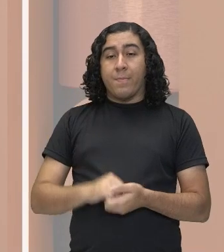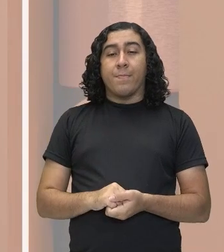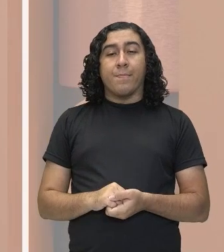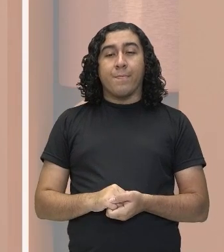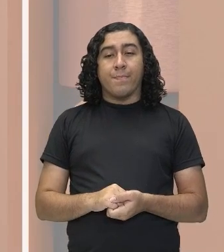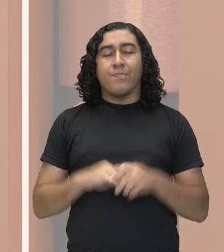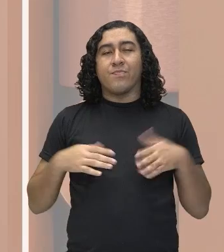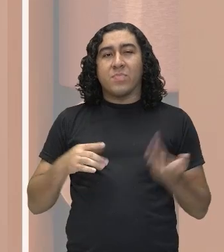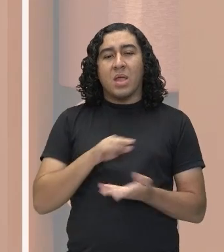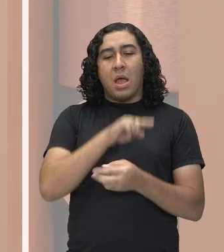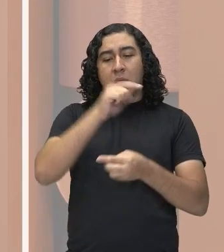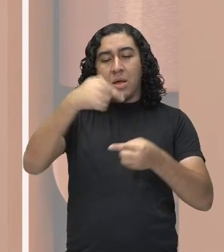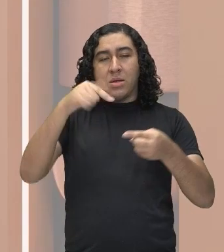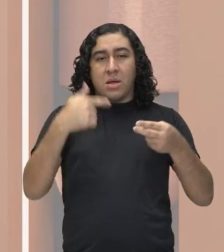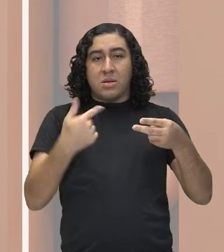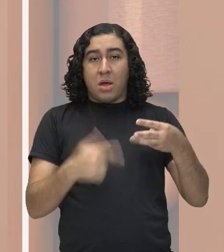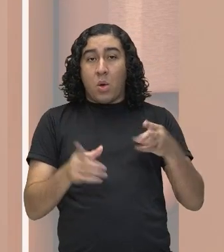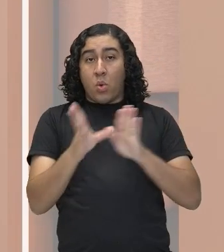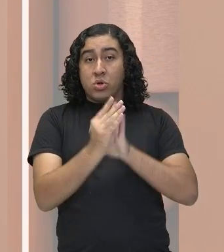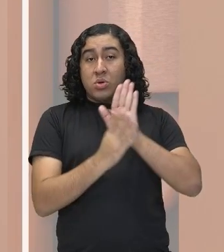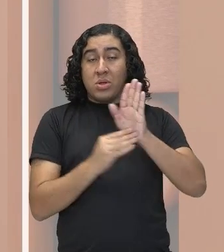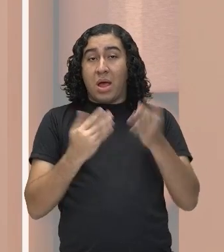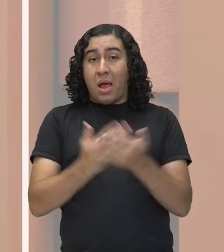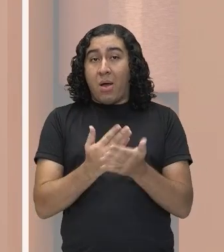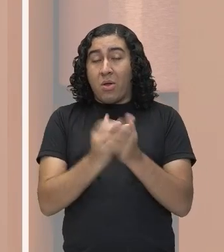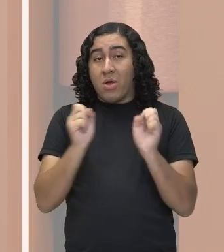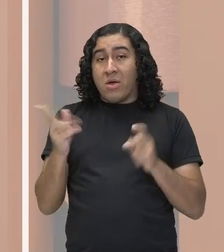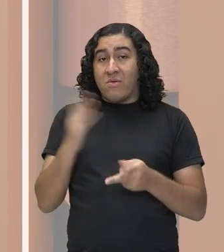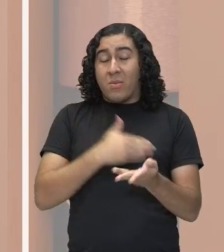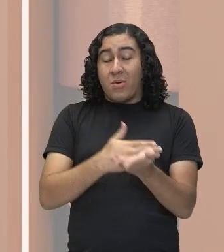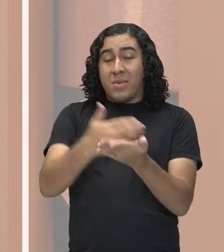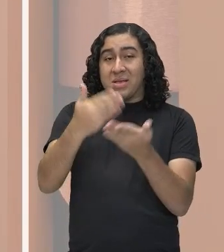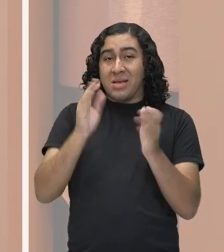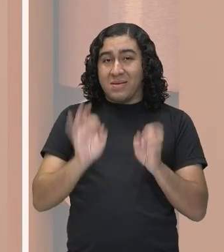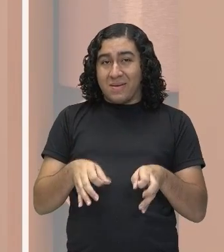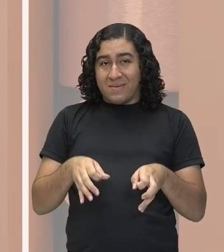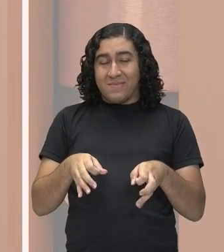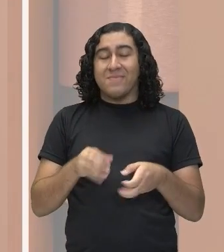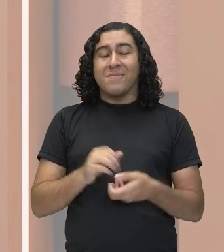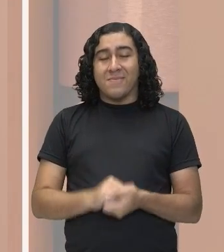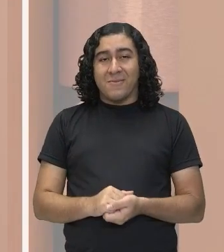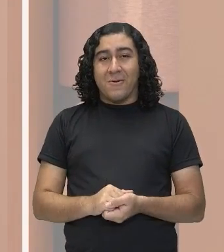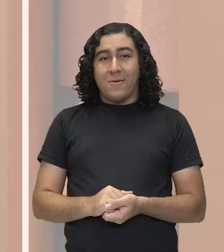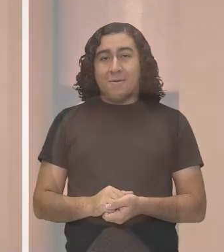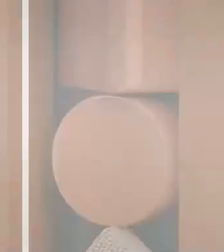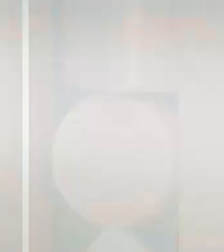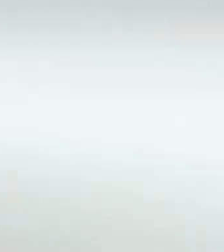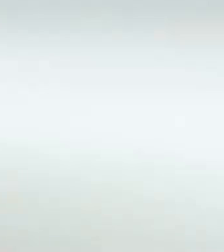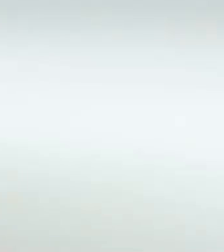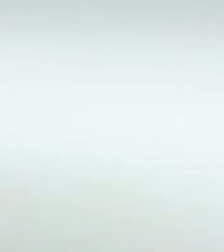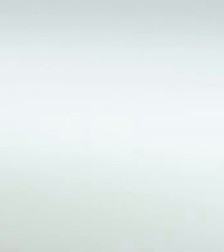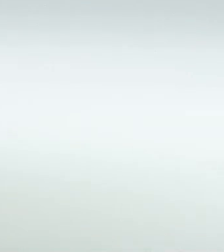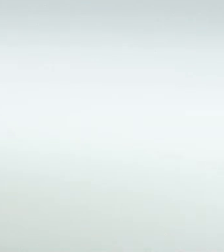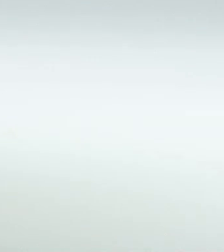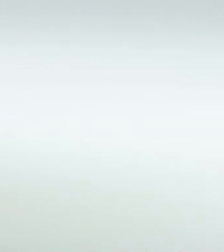Então esses aí são os conteúdos da nossa aula e vamos então iniciar agora para valer. Vamos lá.